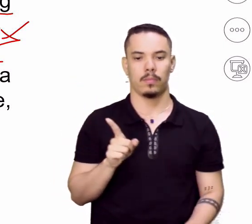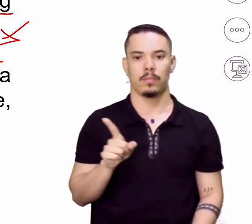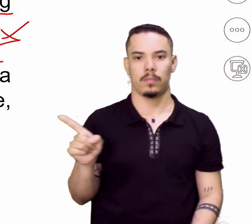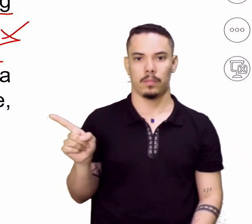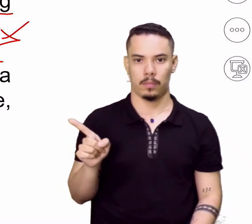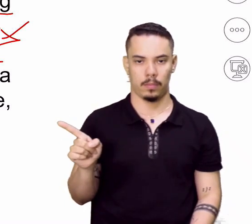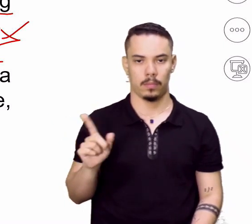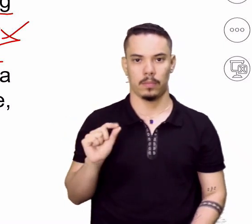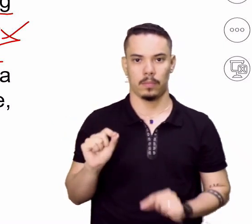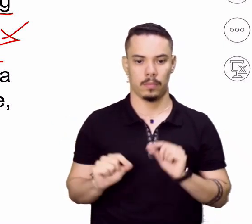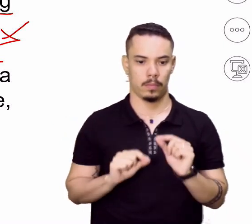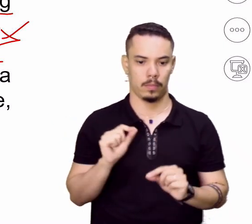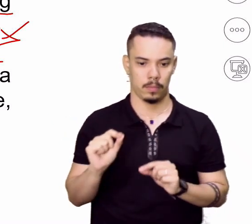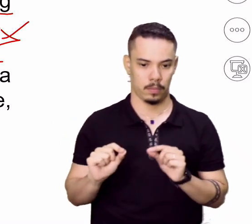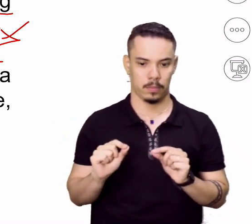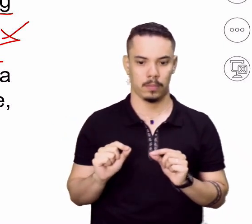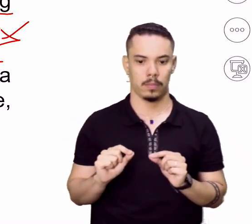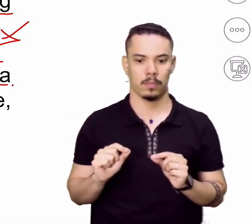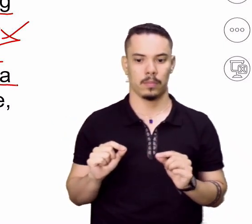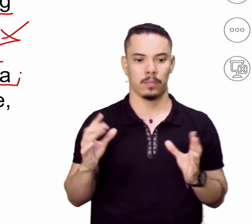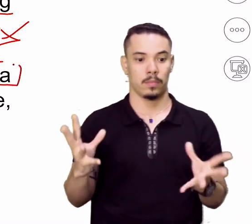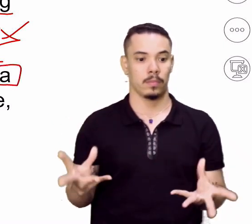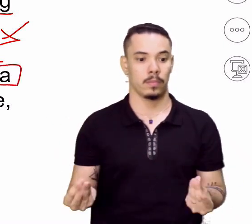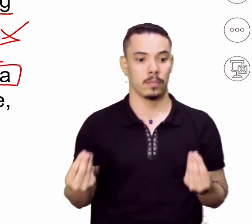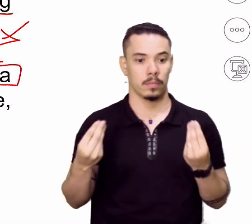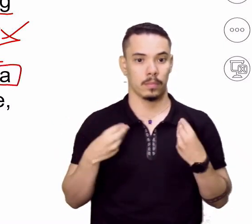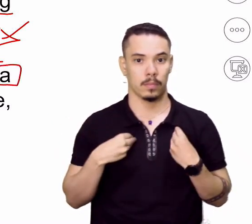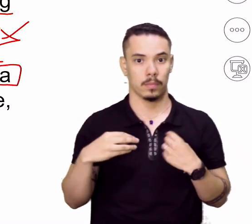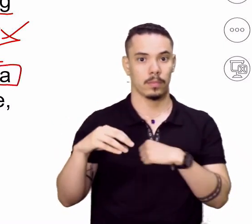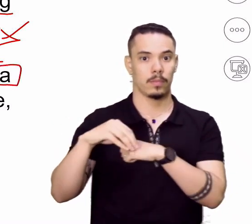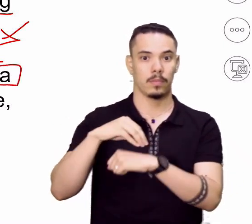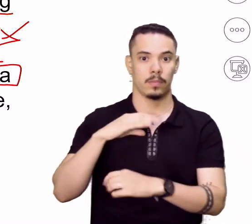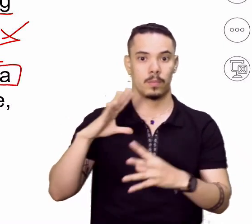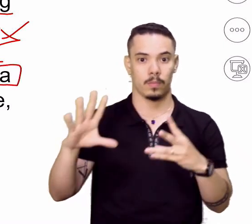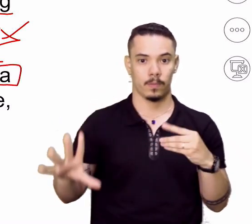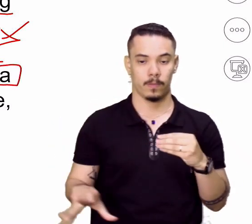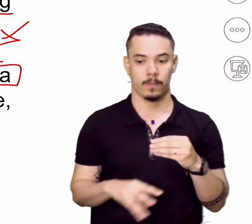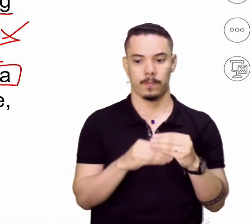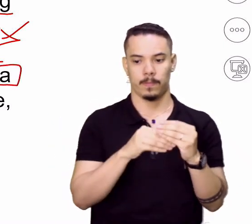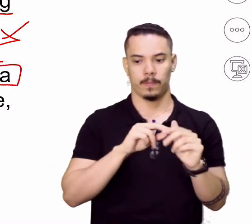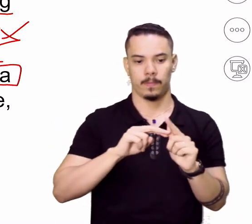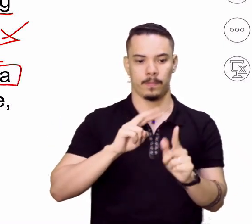clause nos dá informação extra.